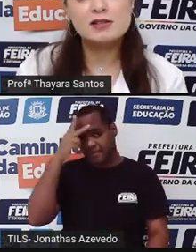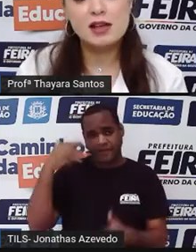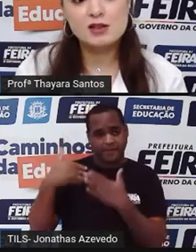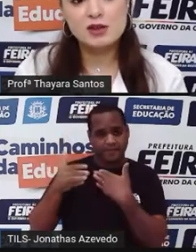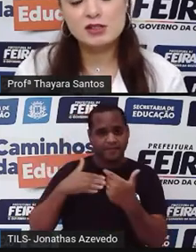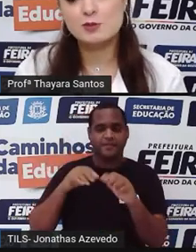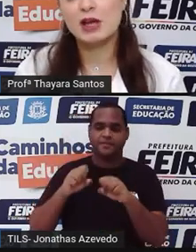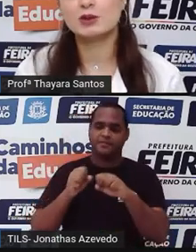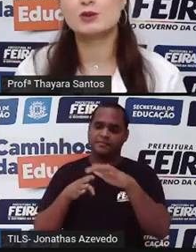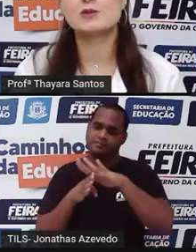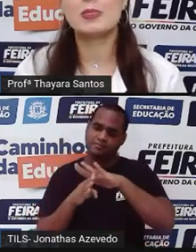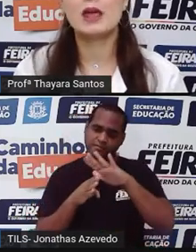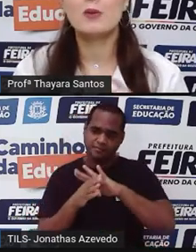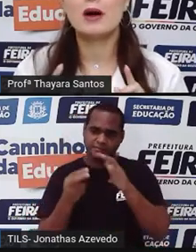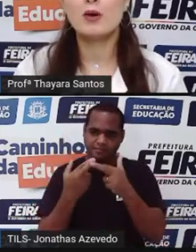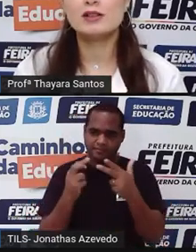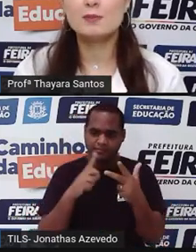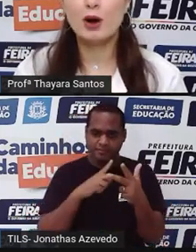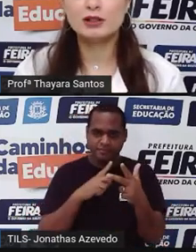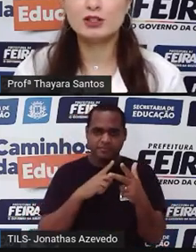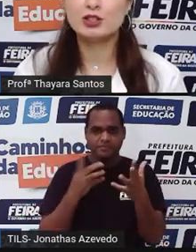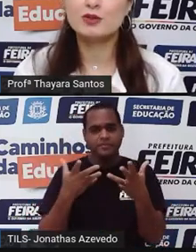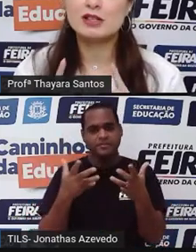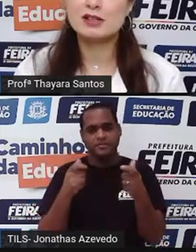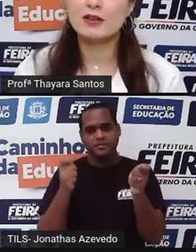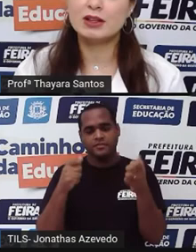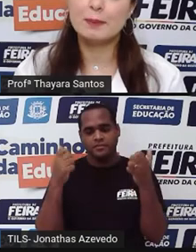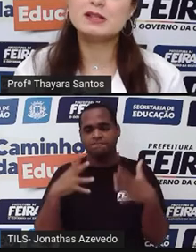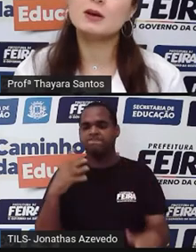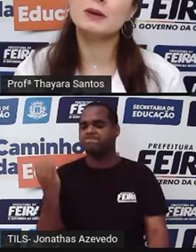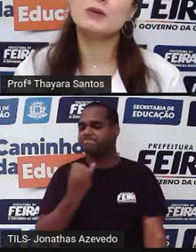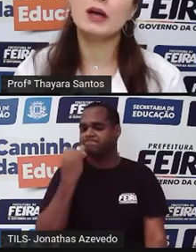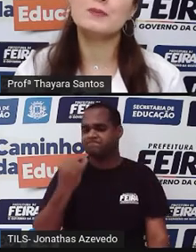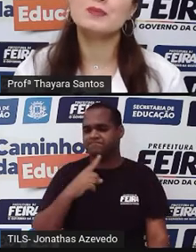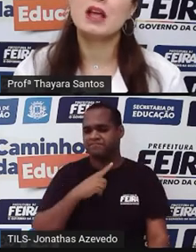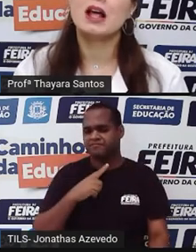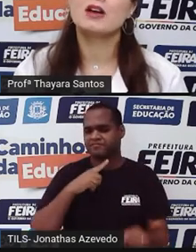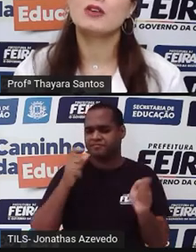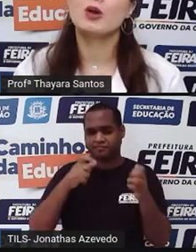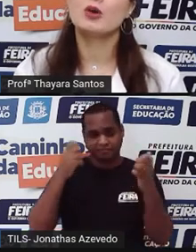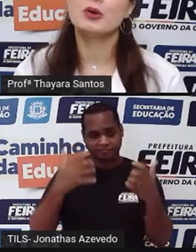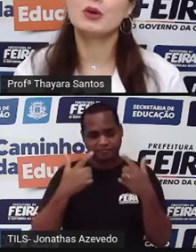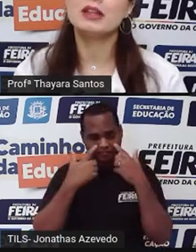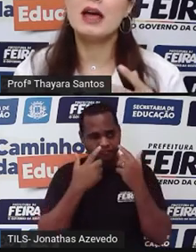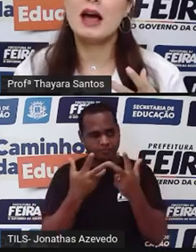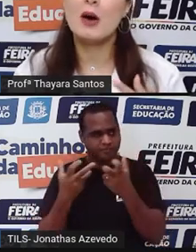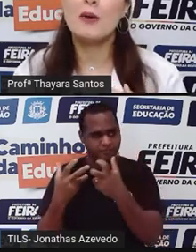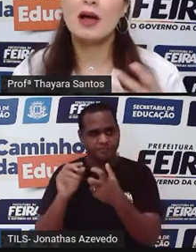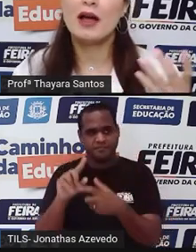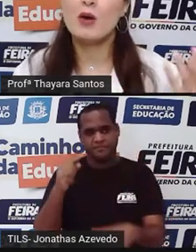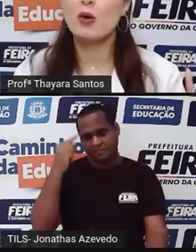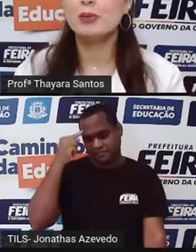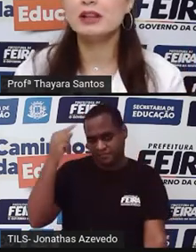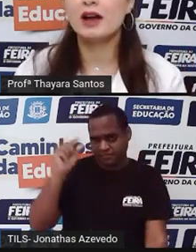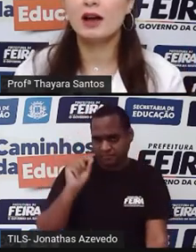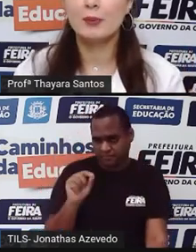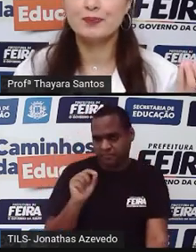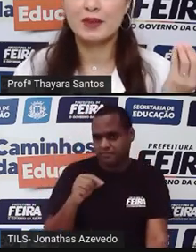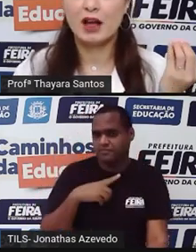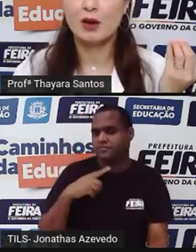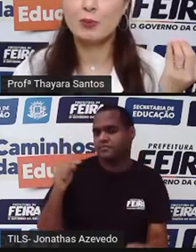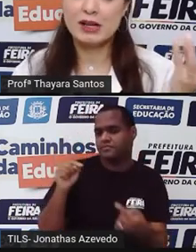e ter acesso a esses métodos uma coisa importante que vocês devem ter percebido aí ela falou que o ideal é